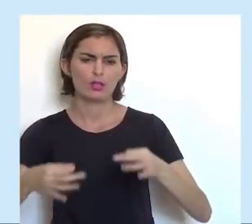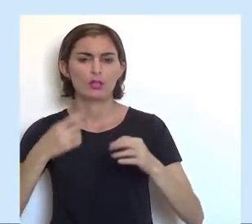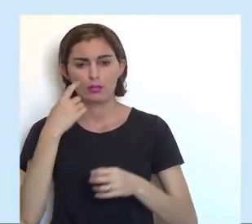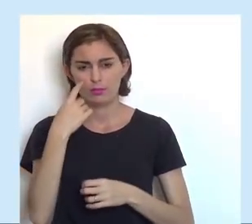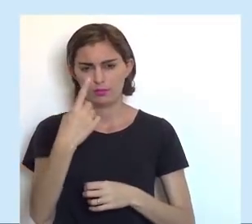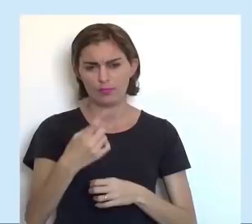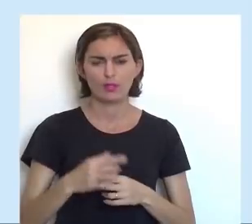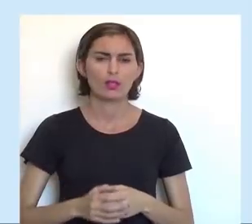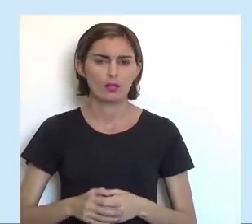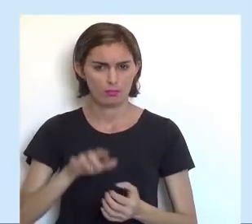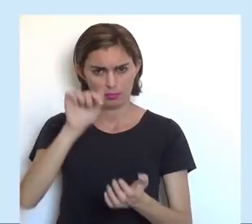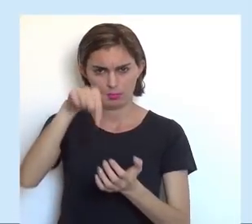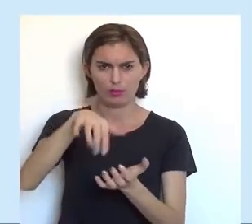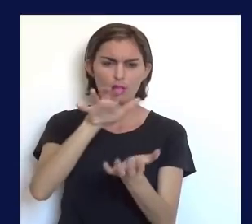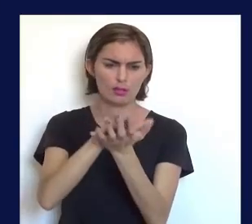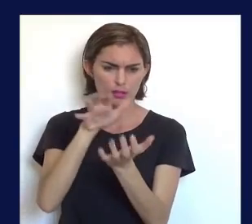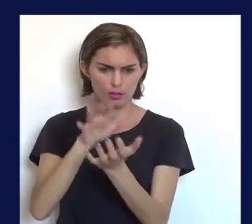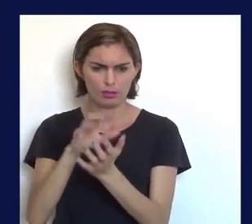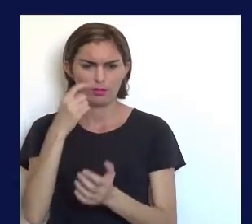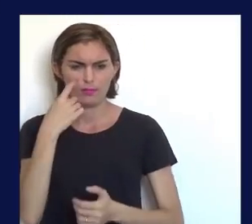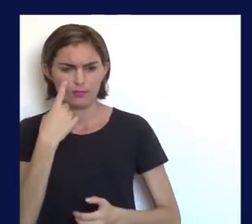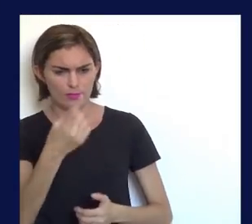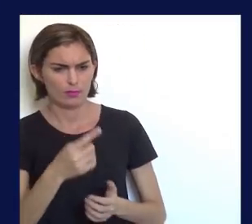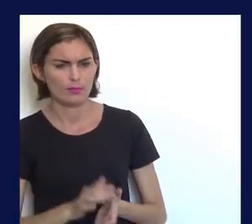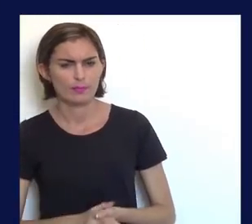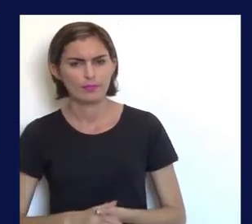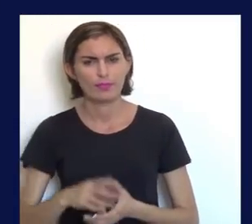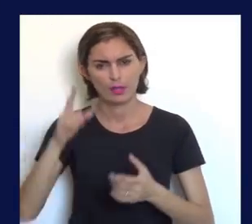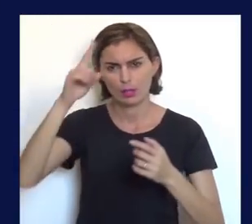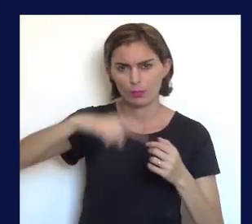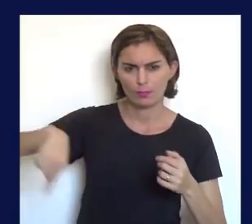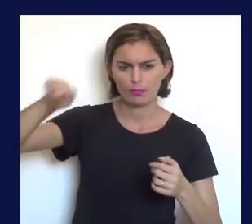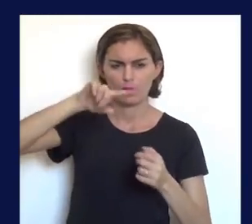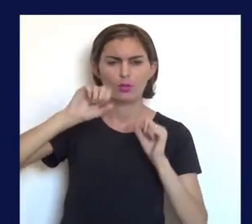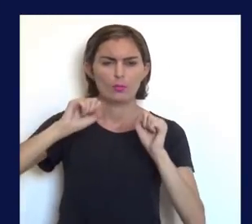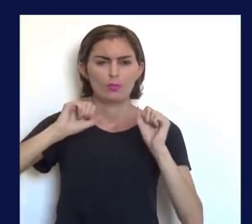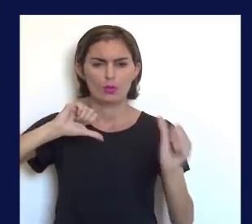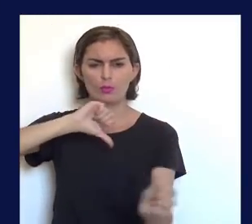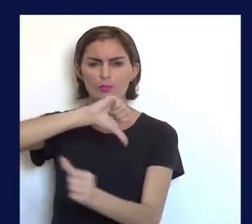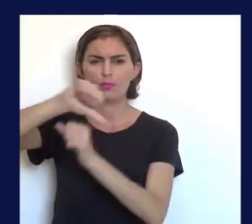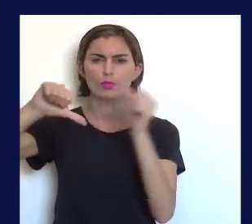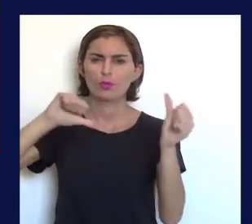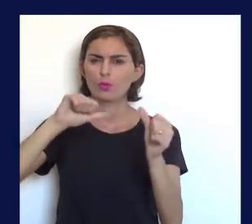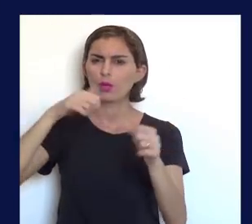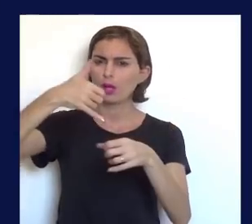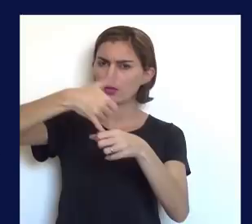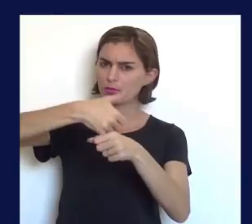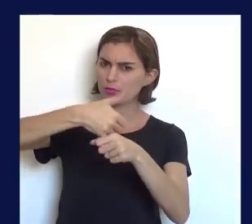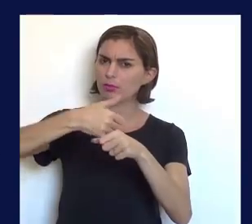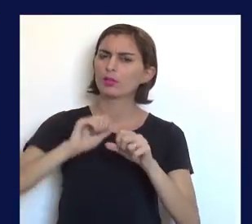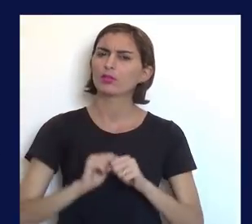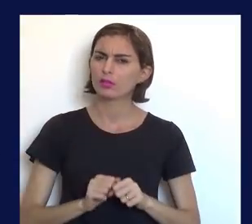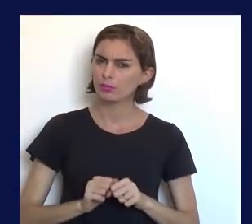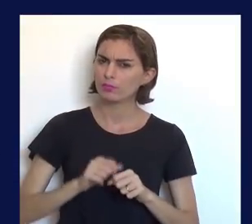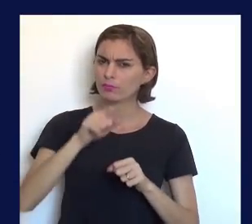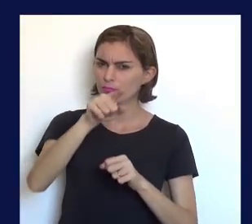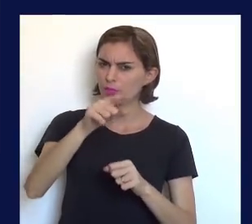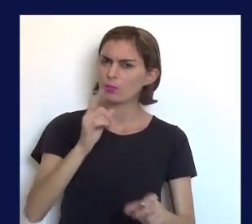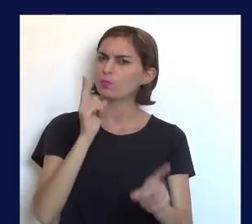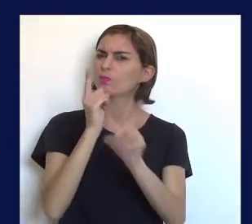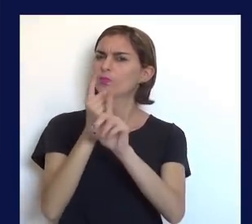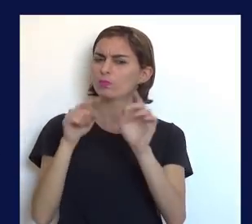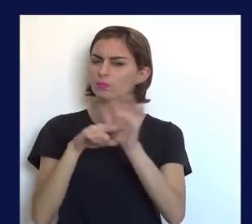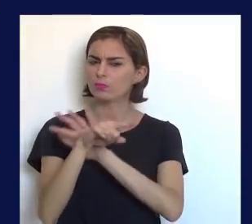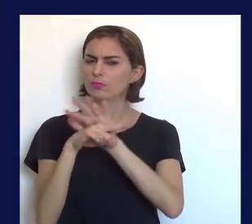correta? Vejam, no Recife, olha para a nossa tela, pneus podem ser transformados em gasolina. Descoberta